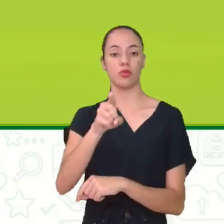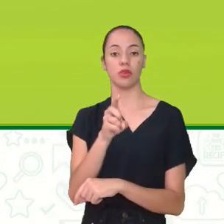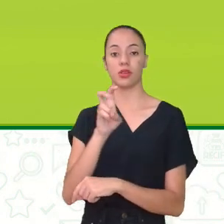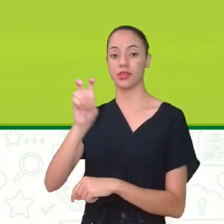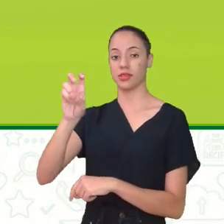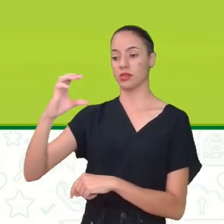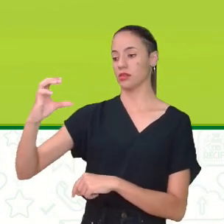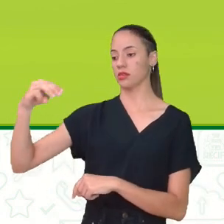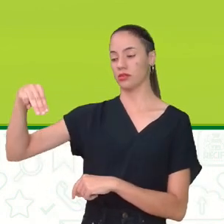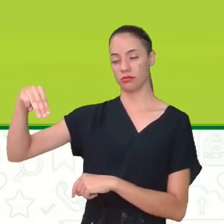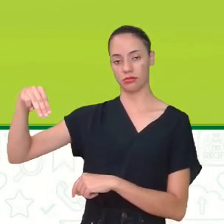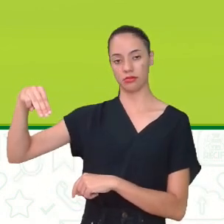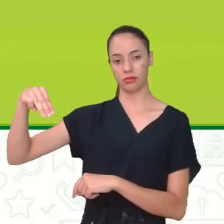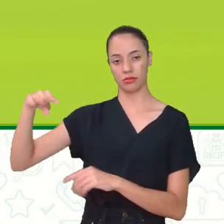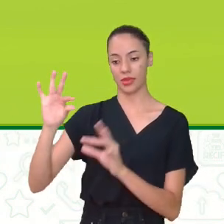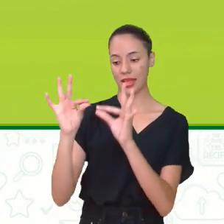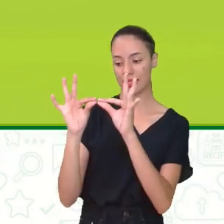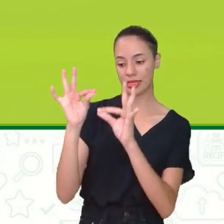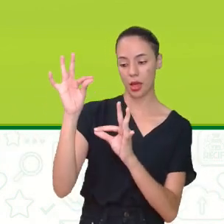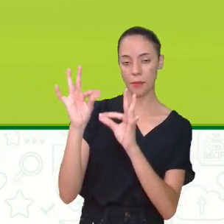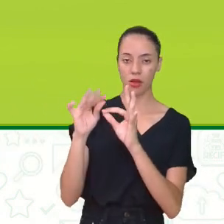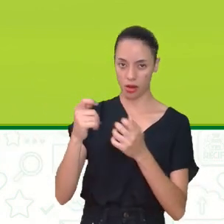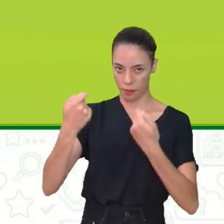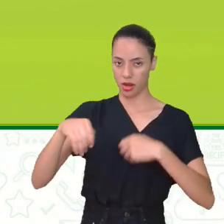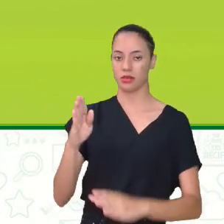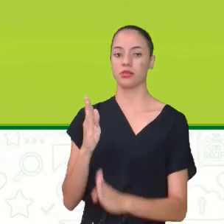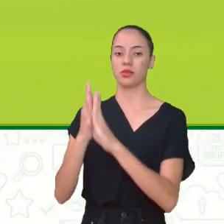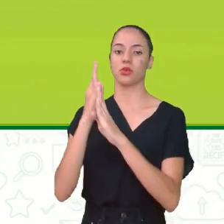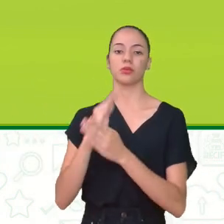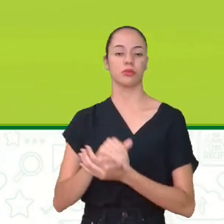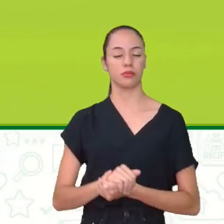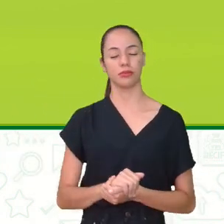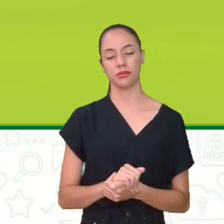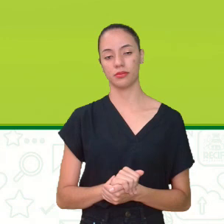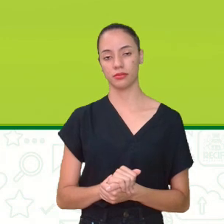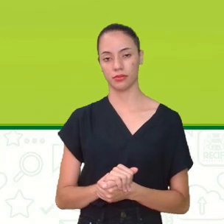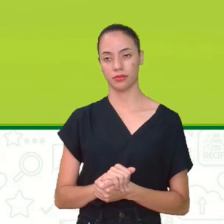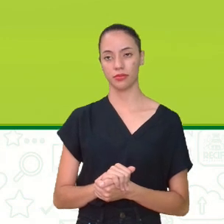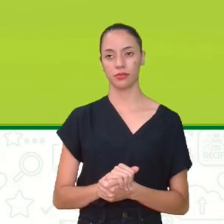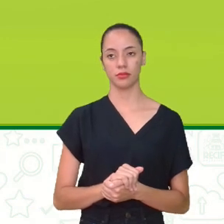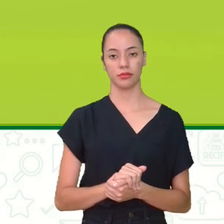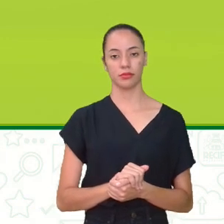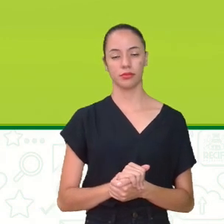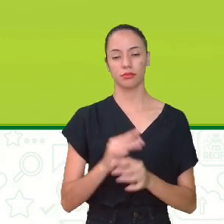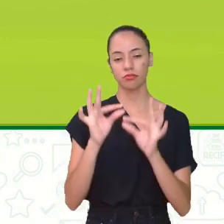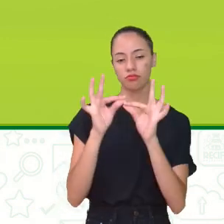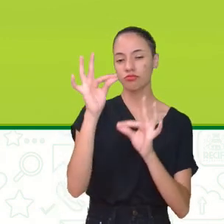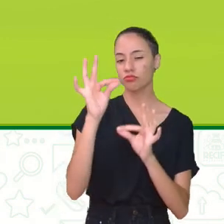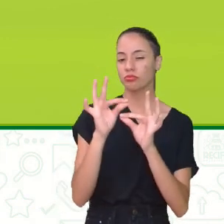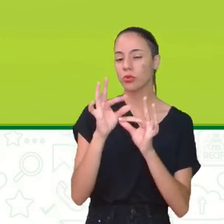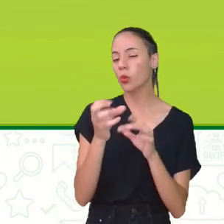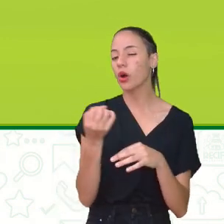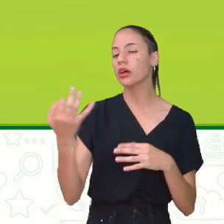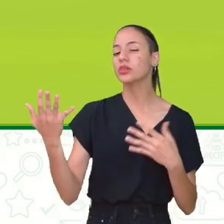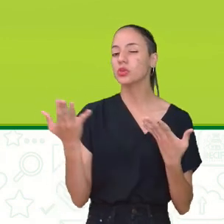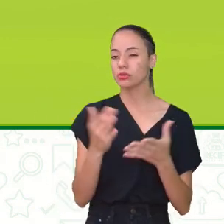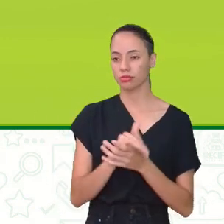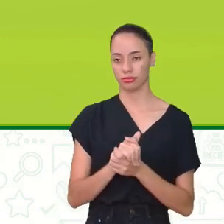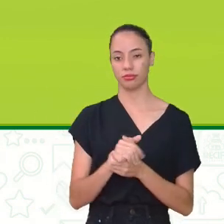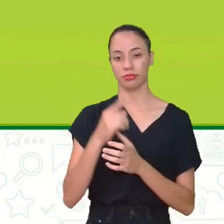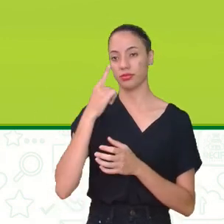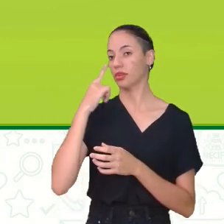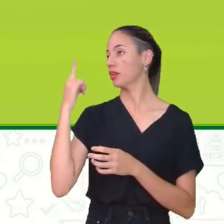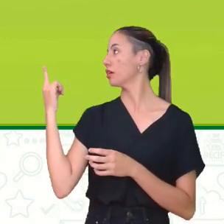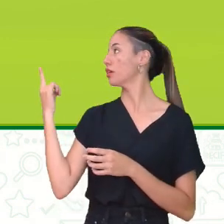5,5, né? O tamanho que ele precisa ter. Então vamos ver. Quanto mediu esse aí?